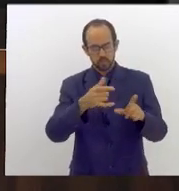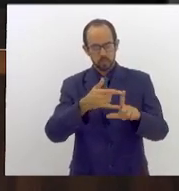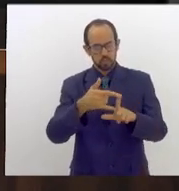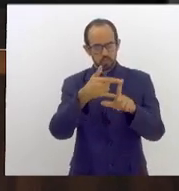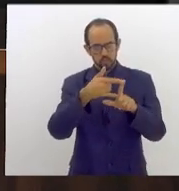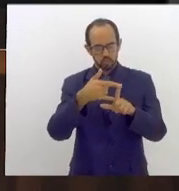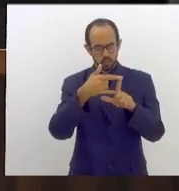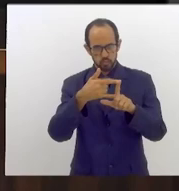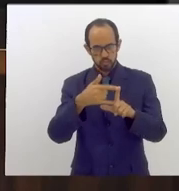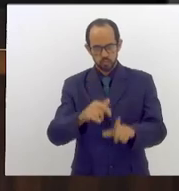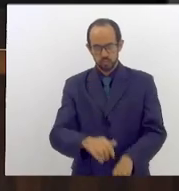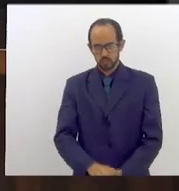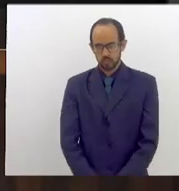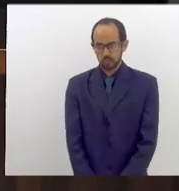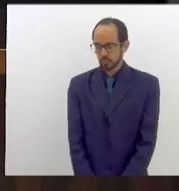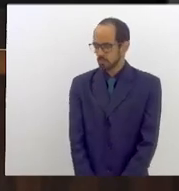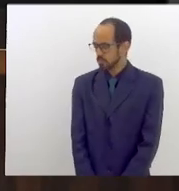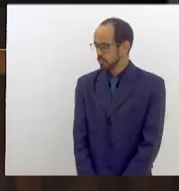Zoom